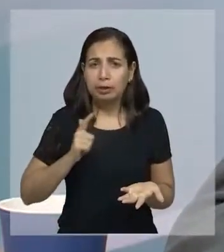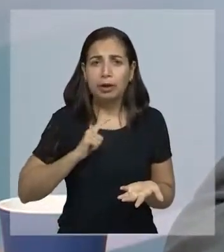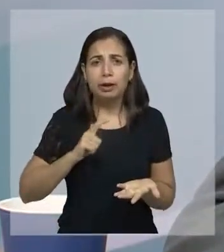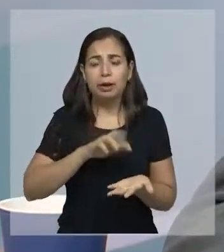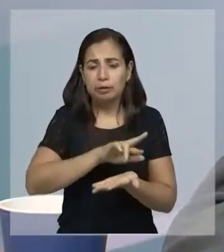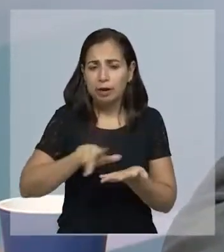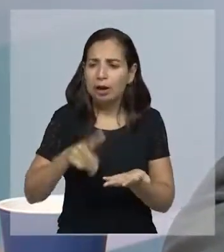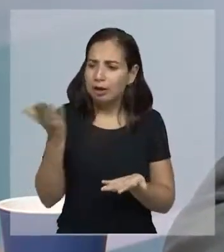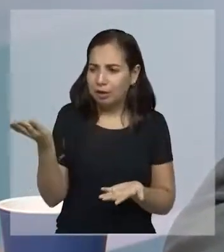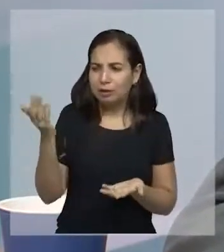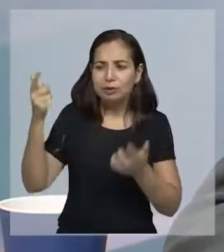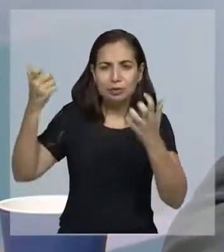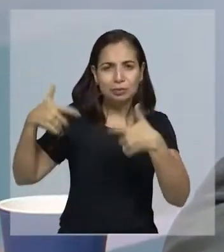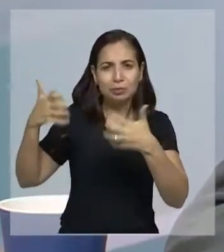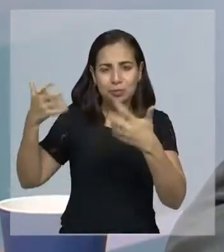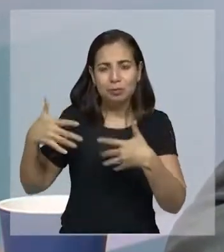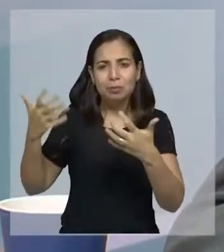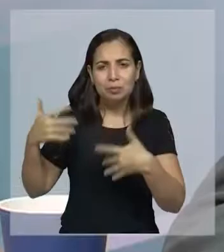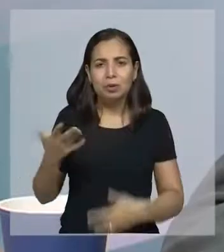minha expectativa, né?